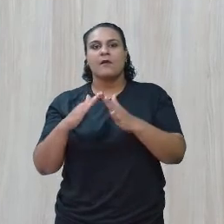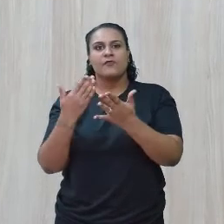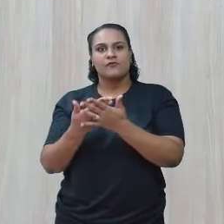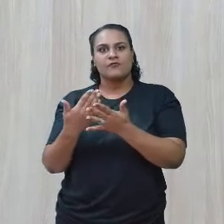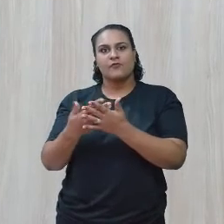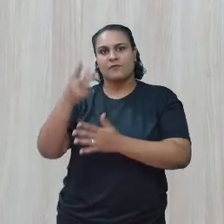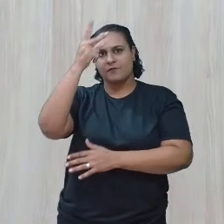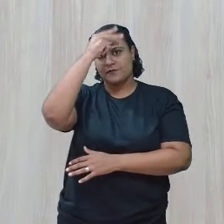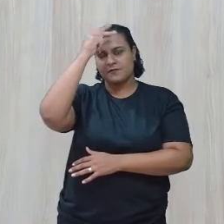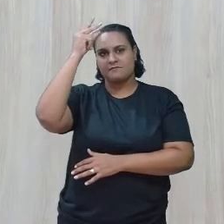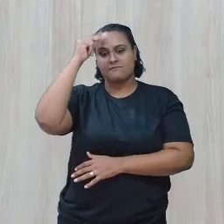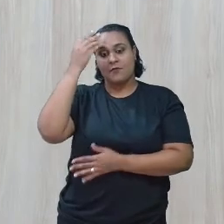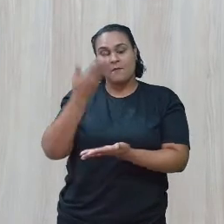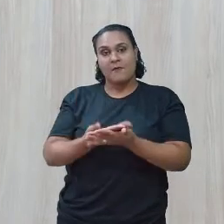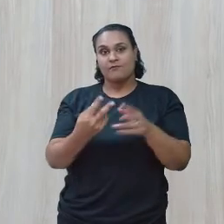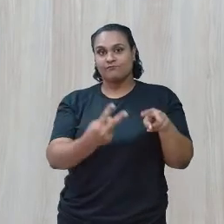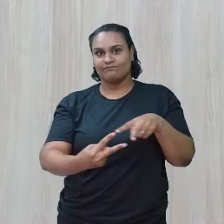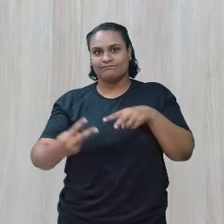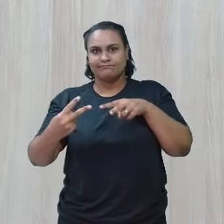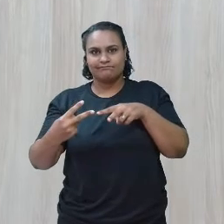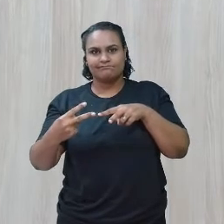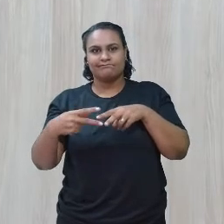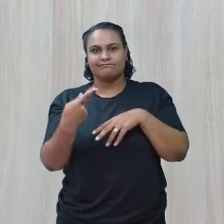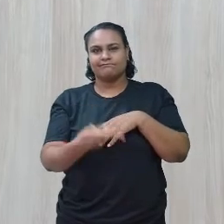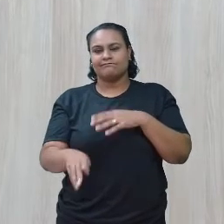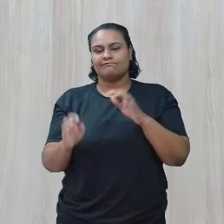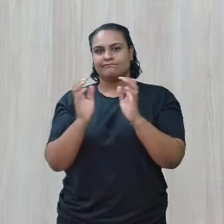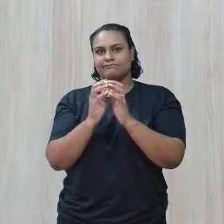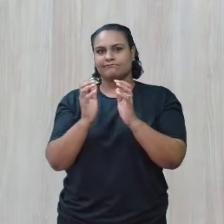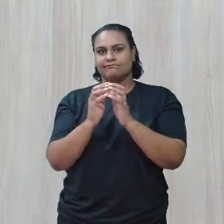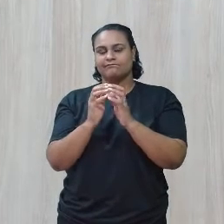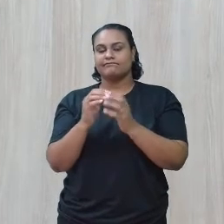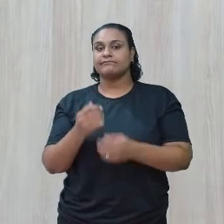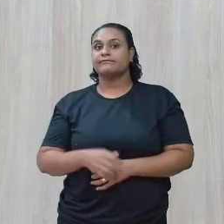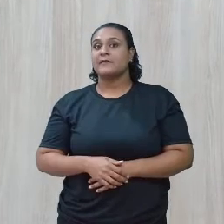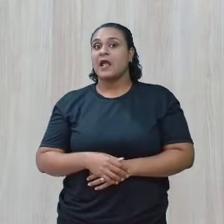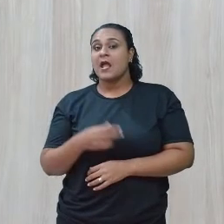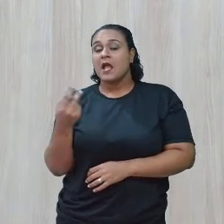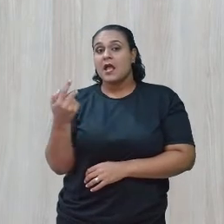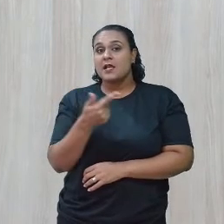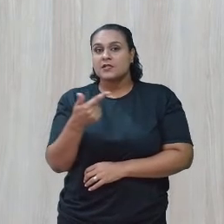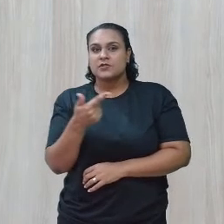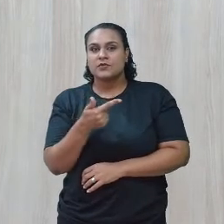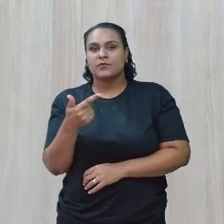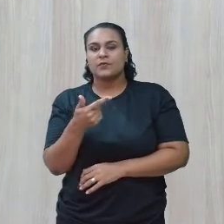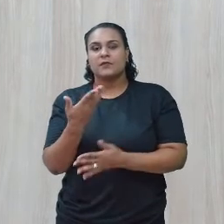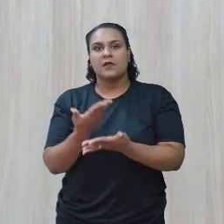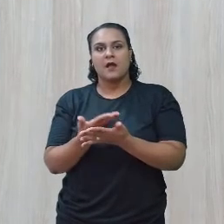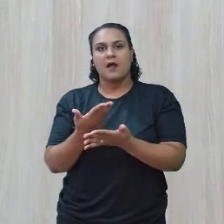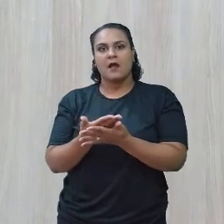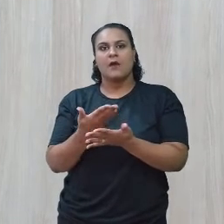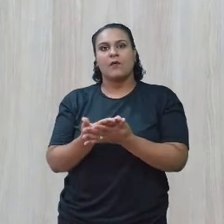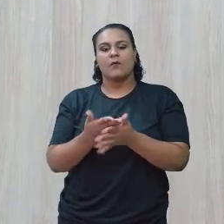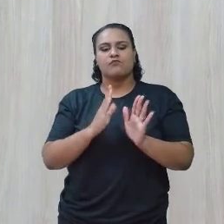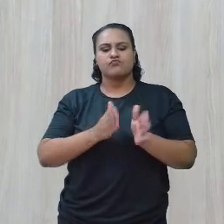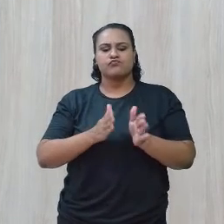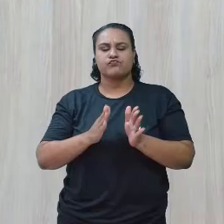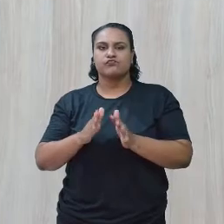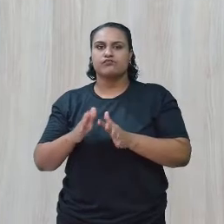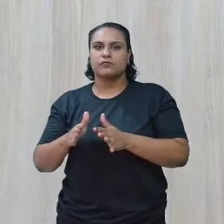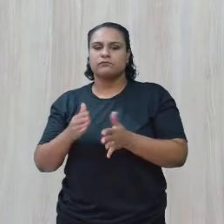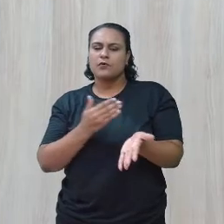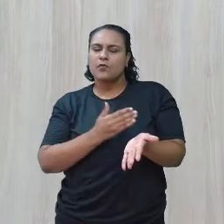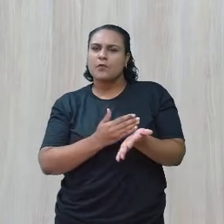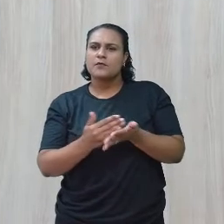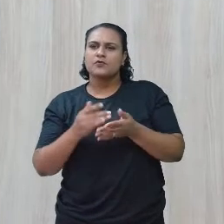Aulas Digitais do Recife, né? Lembrando que essa é a segunda de um bloco de 3 aulas para o 8º ano, onde a gente começou a